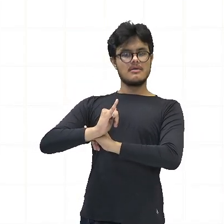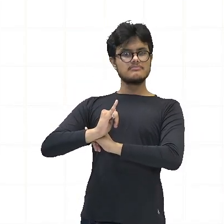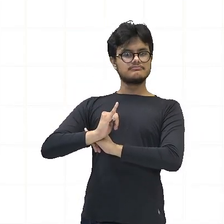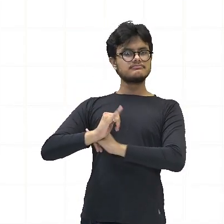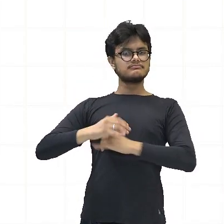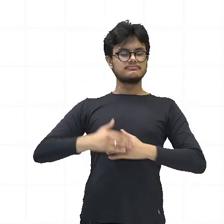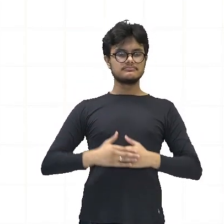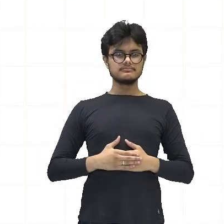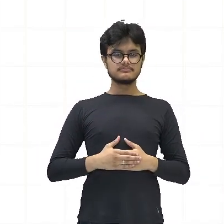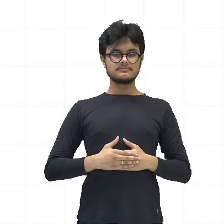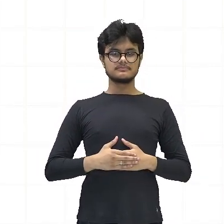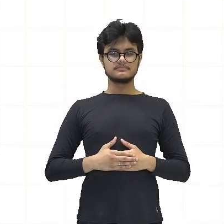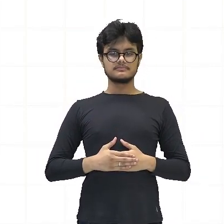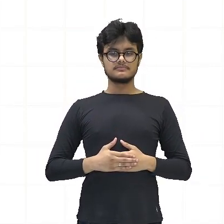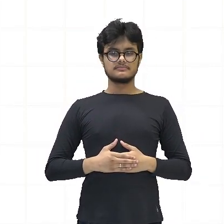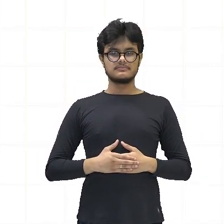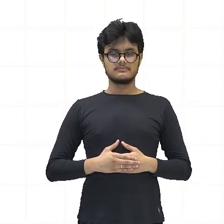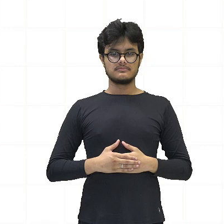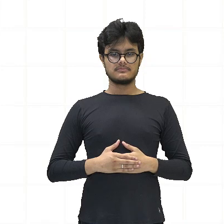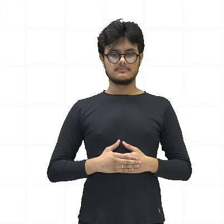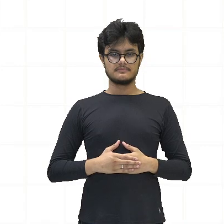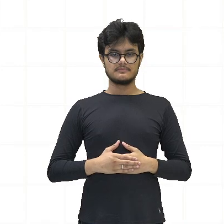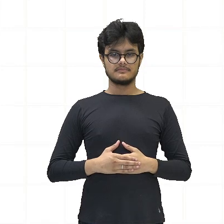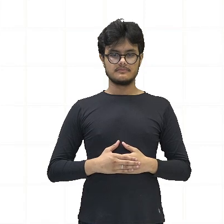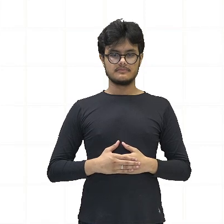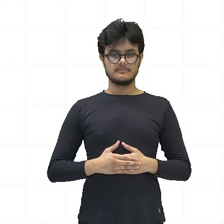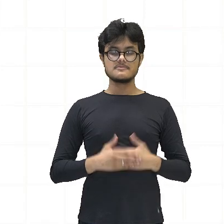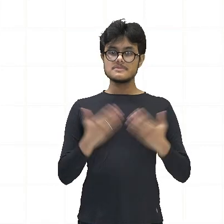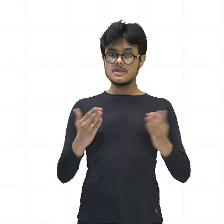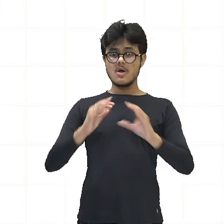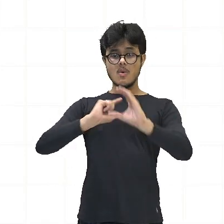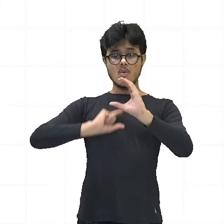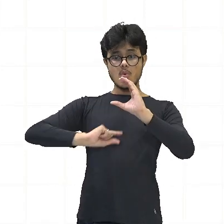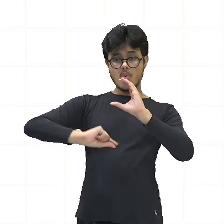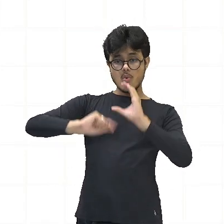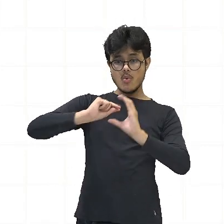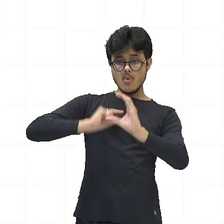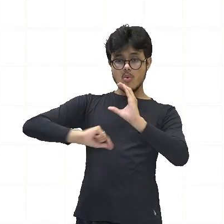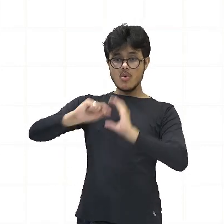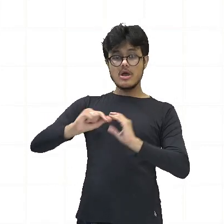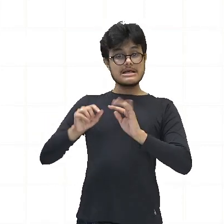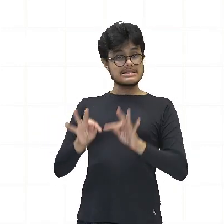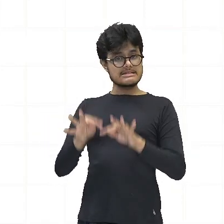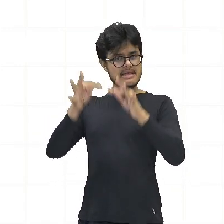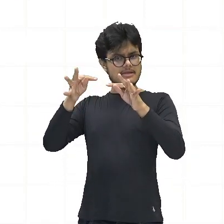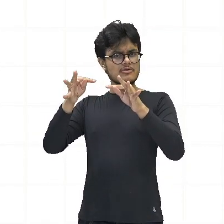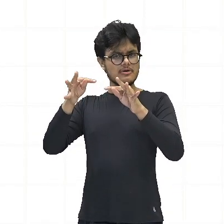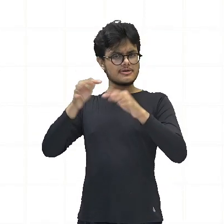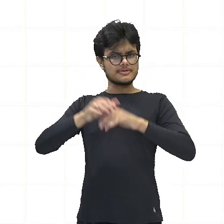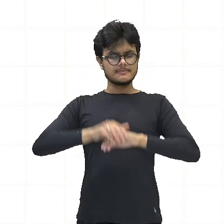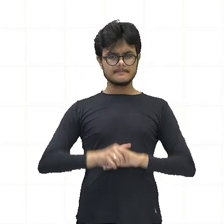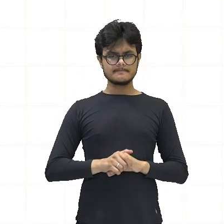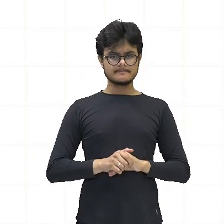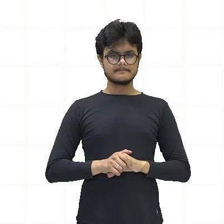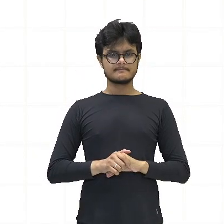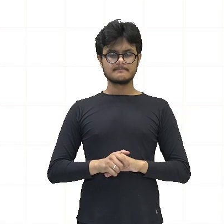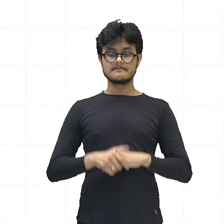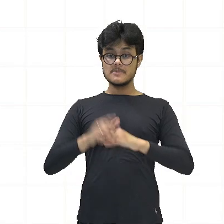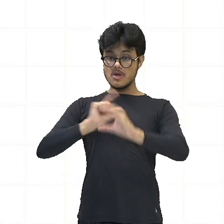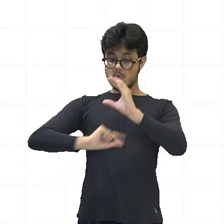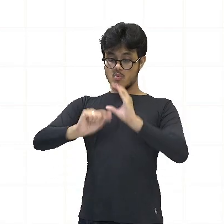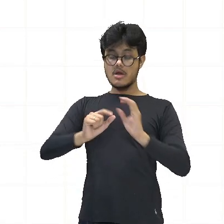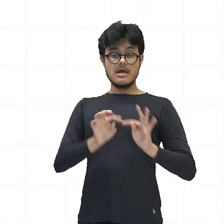aí, nós temos aí, né, o capitalismo informacional, né, que